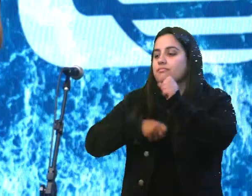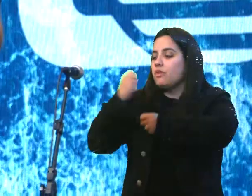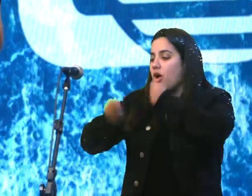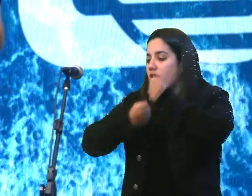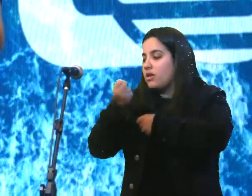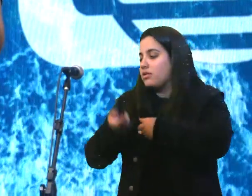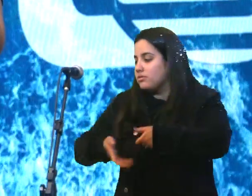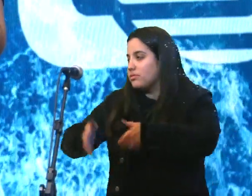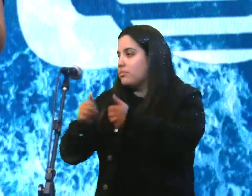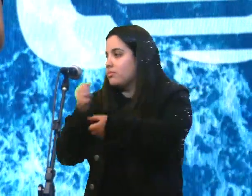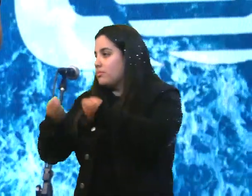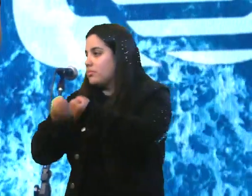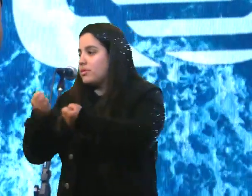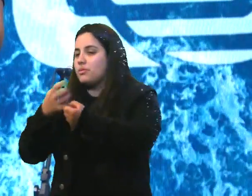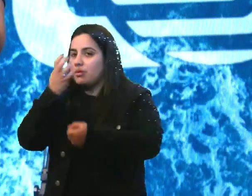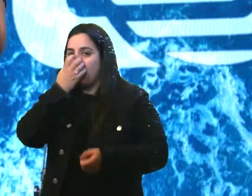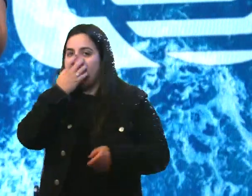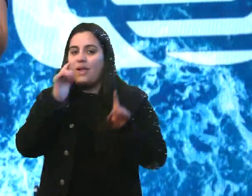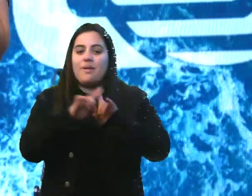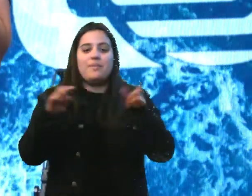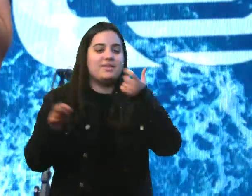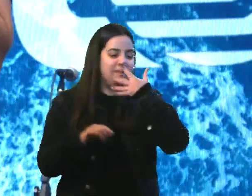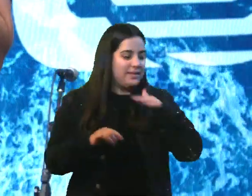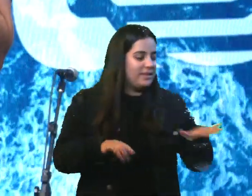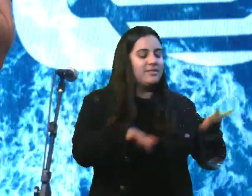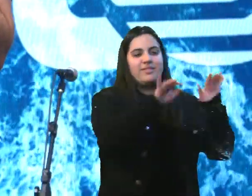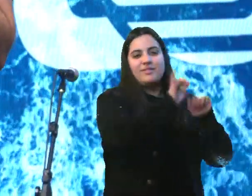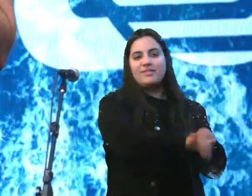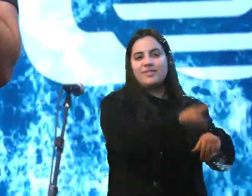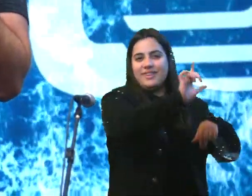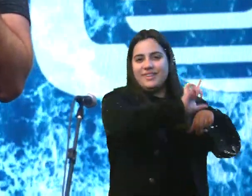Kiara. Mas as crianças estavam na loja.